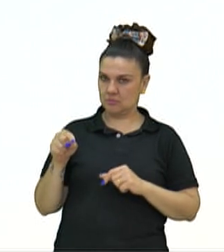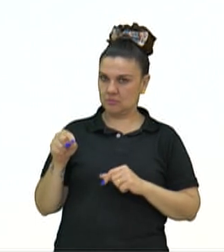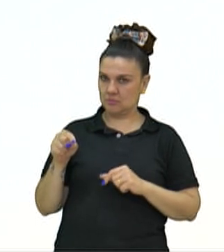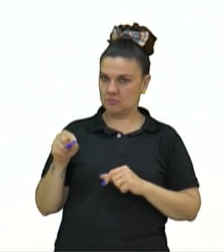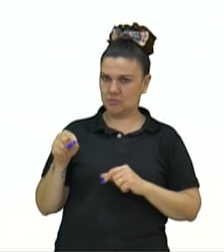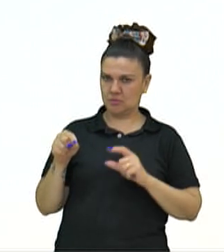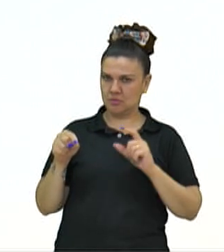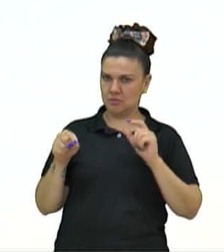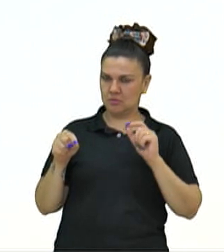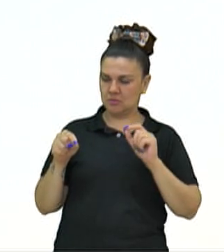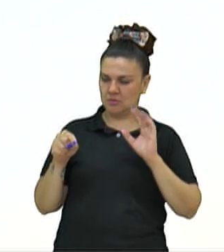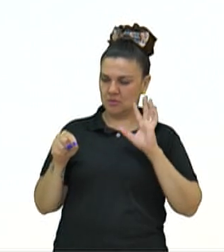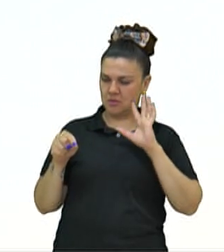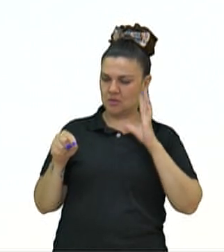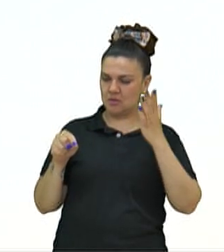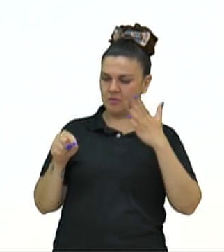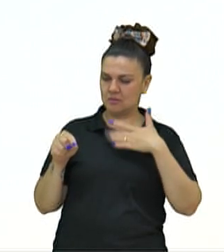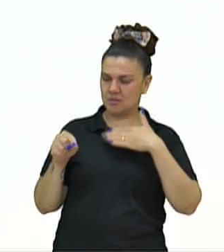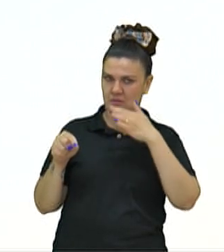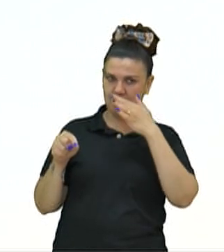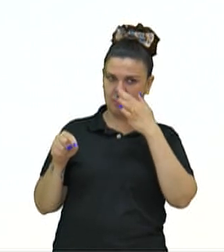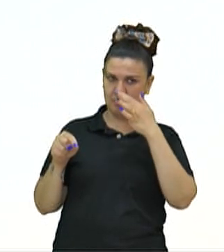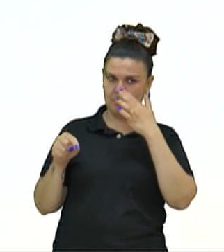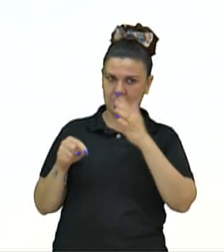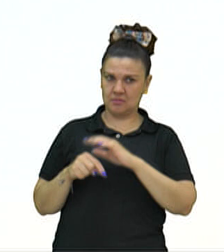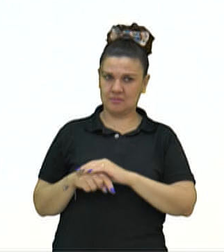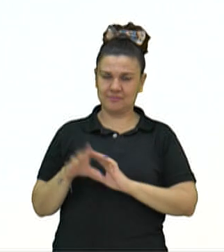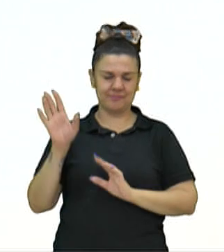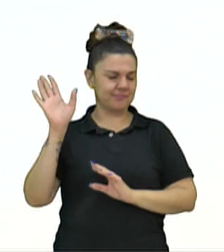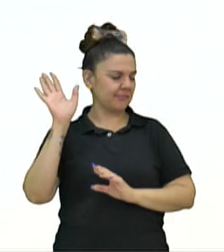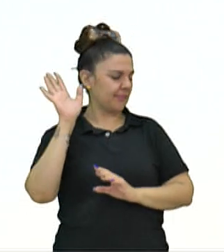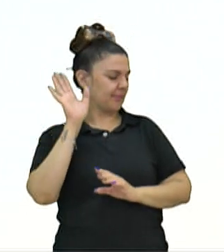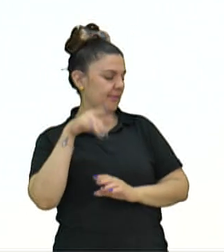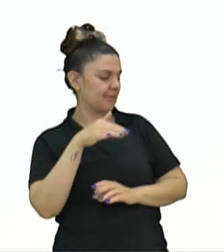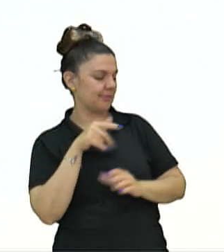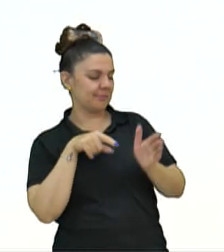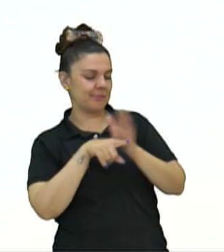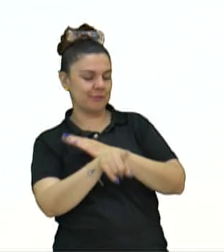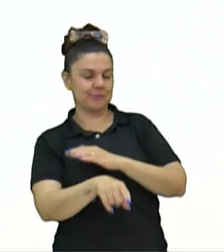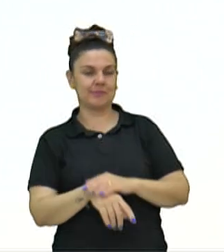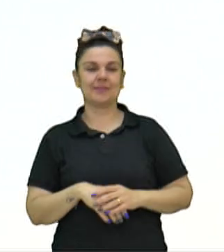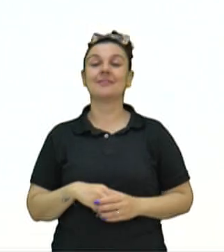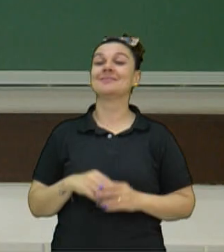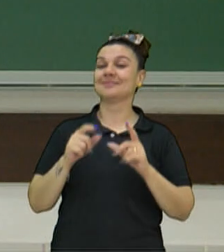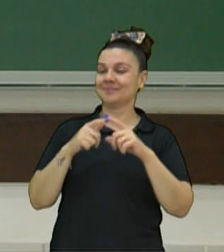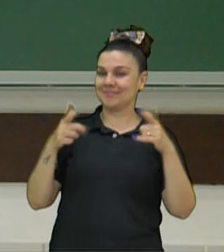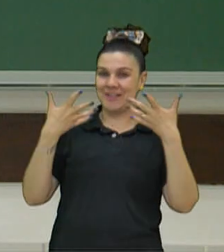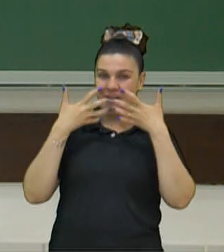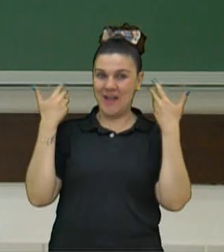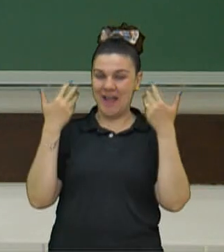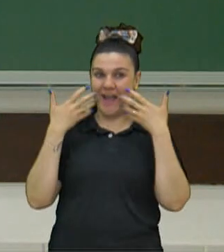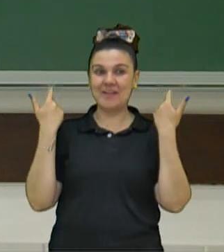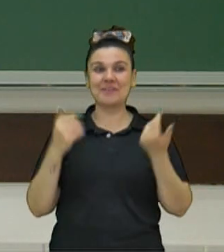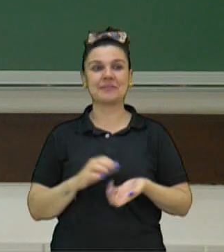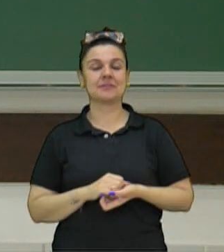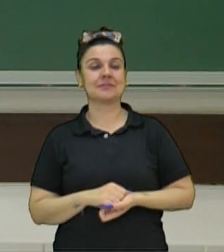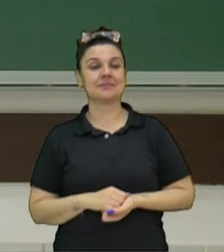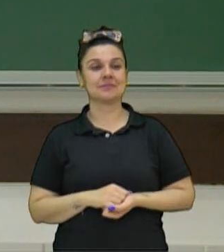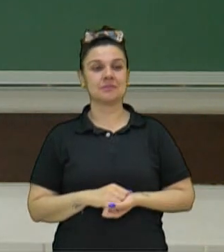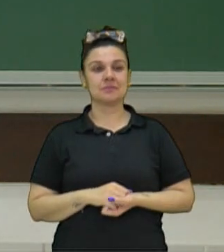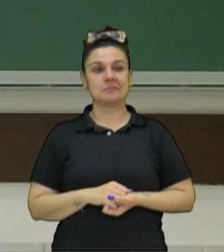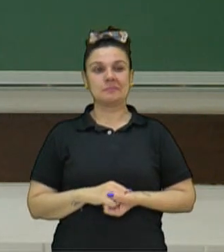fur? Deu gato, don't ask. Não, nem pergunta, deixa pra lá, ok? Então, essa é a historinha do Garfield. Vamos ver então por partes, olha